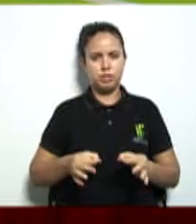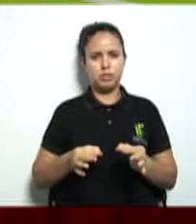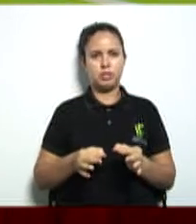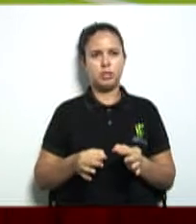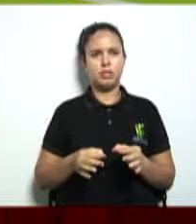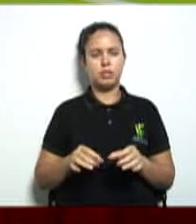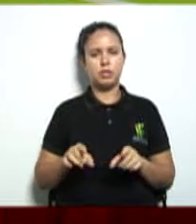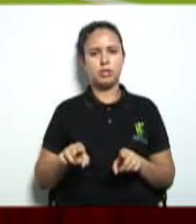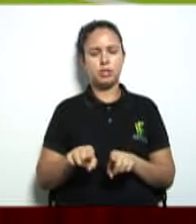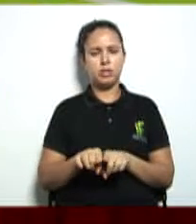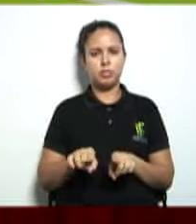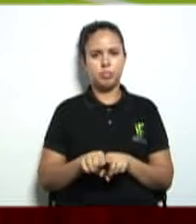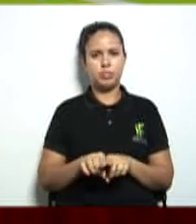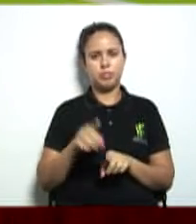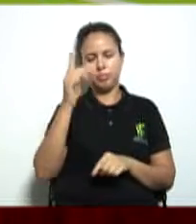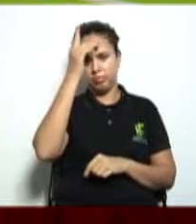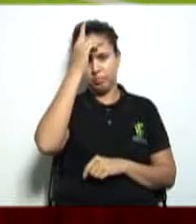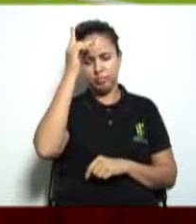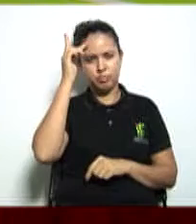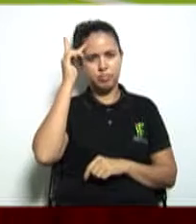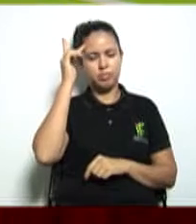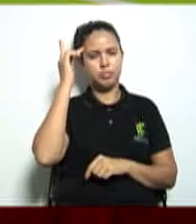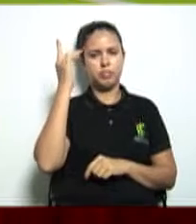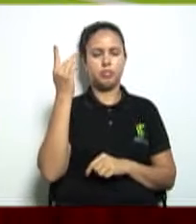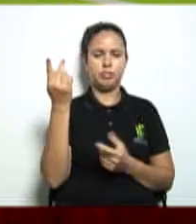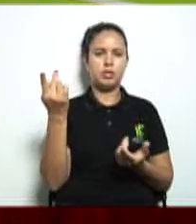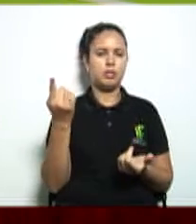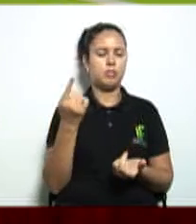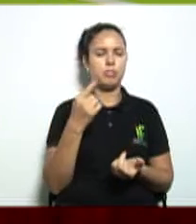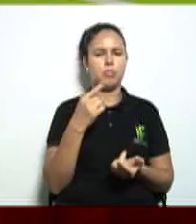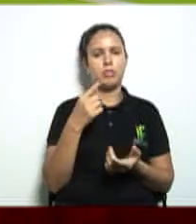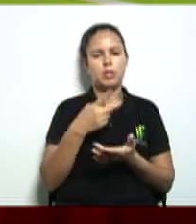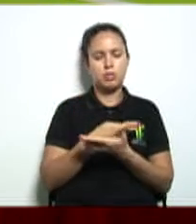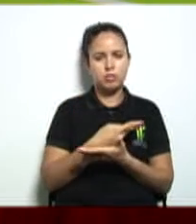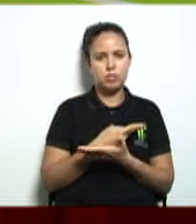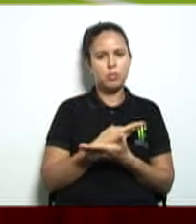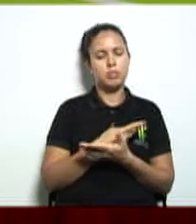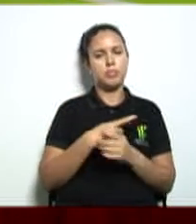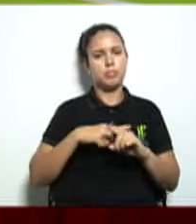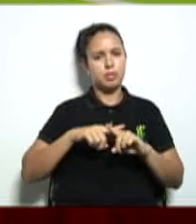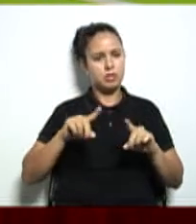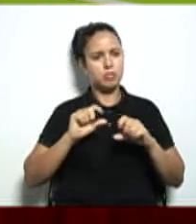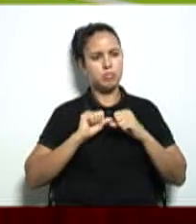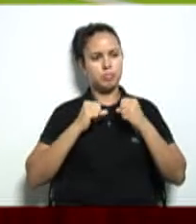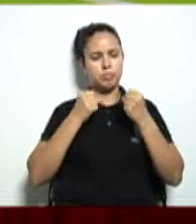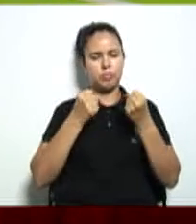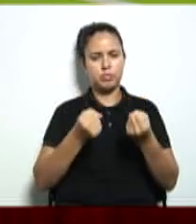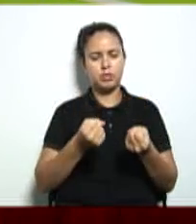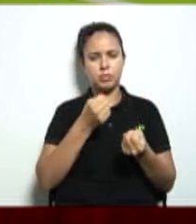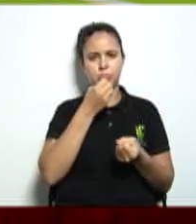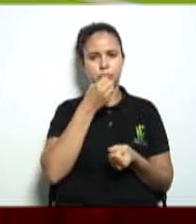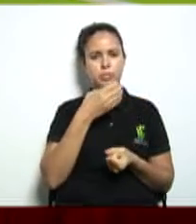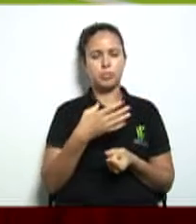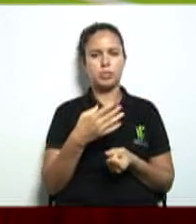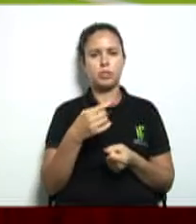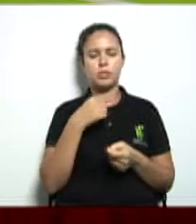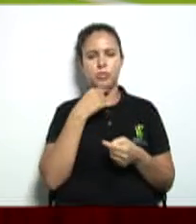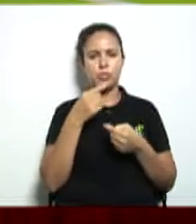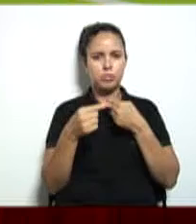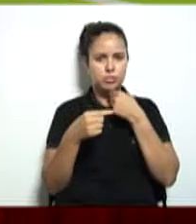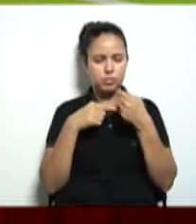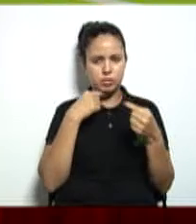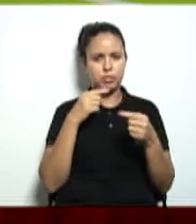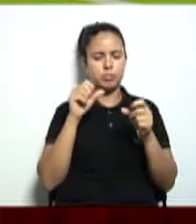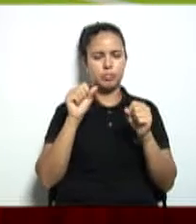não conseguiu, o importante é ter se esforçado. Qualquer dúvida, vocês podem mandar lá para o nosso e-mail, já foi